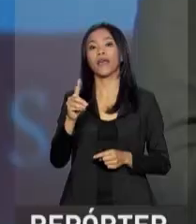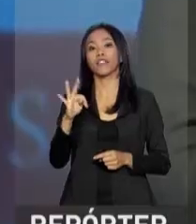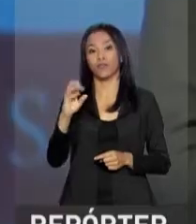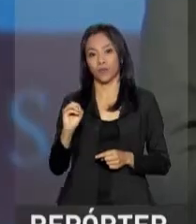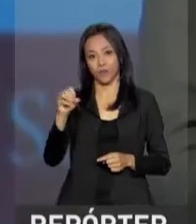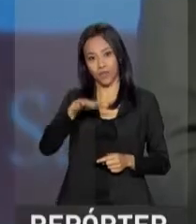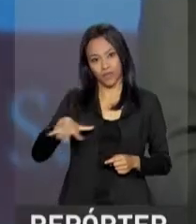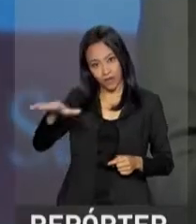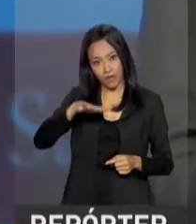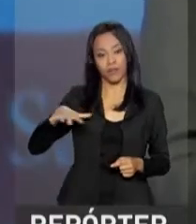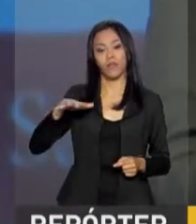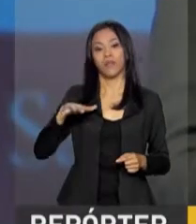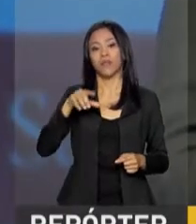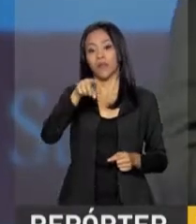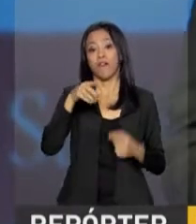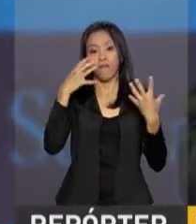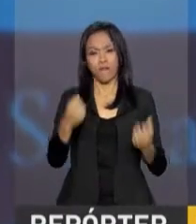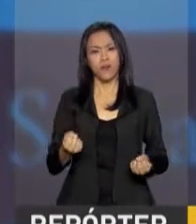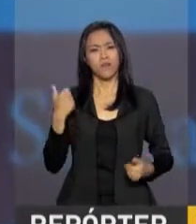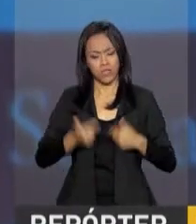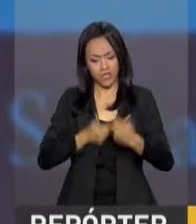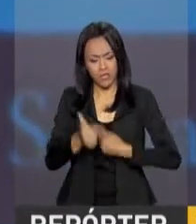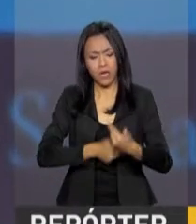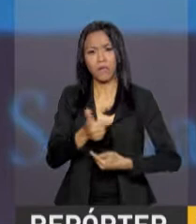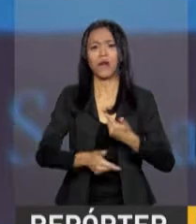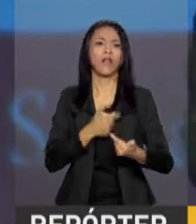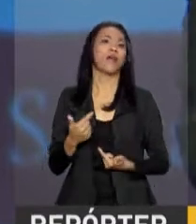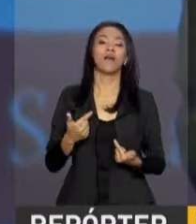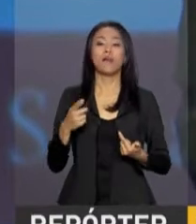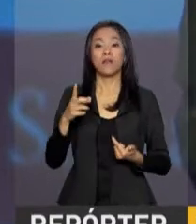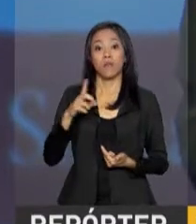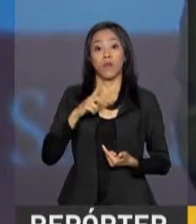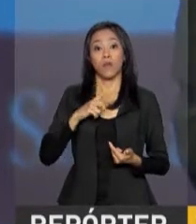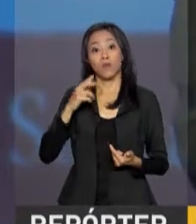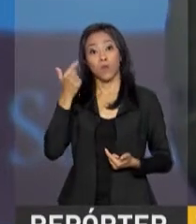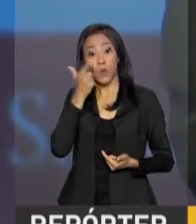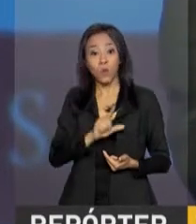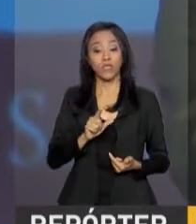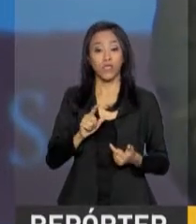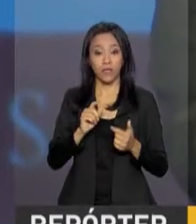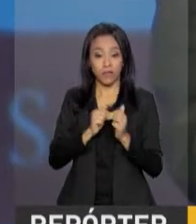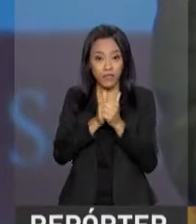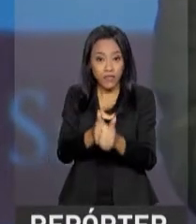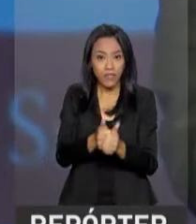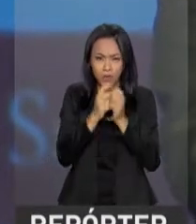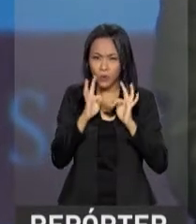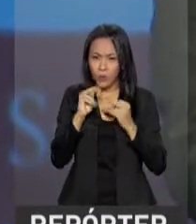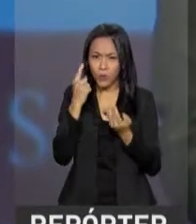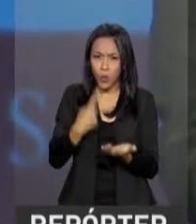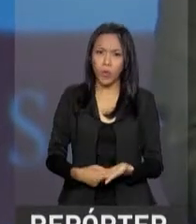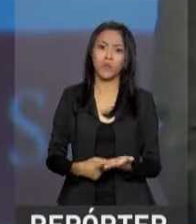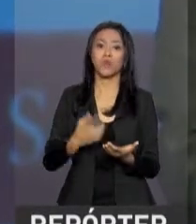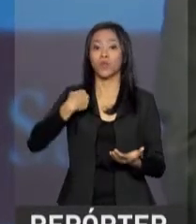nós haveremos de trabalhar muito duro pra poder honrar esses nossos compromissos porque nós somos uma das economias